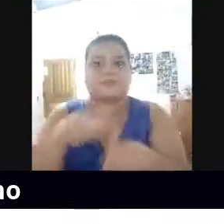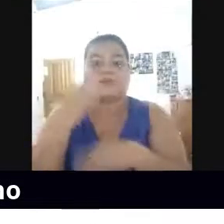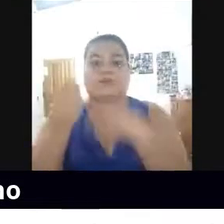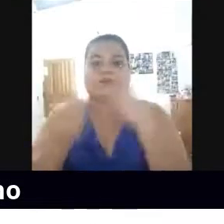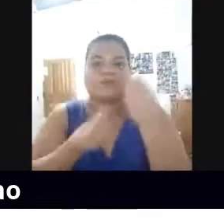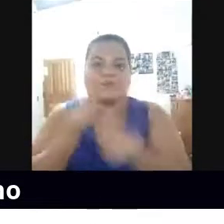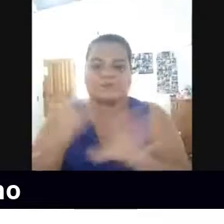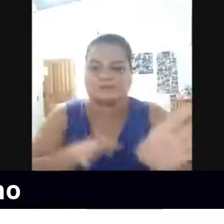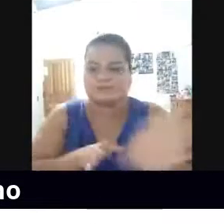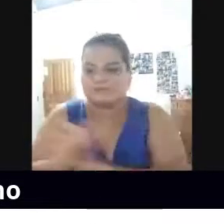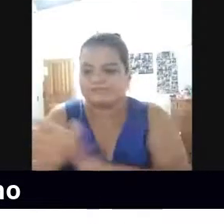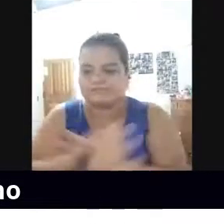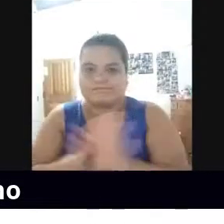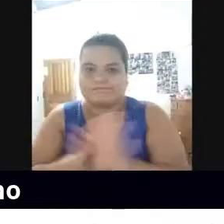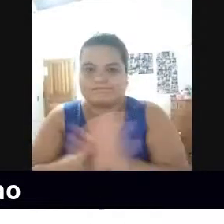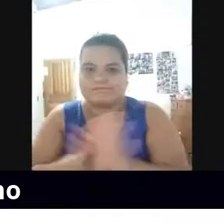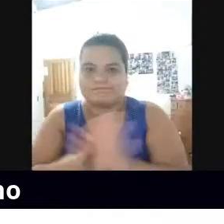orientar?